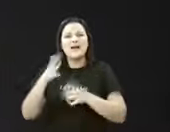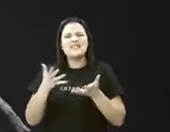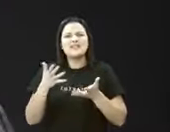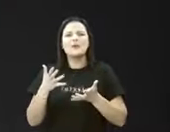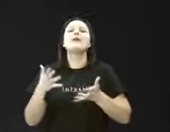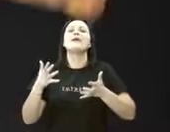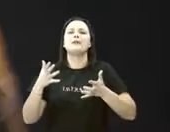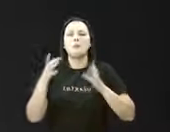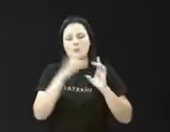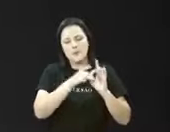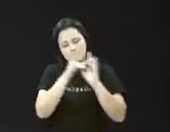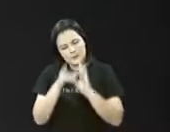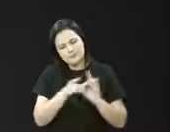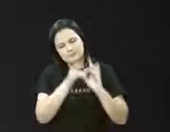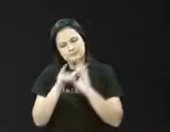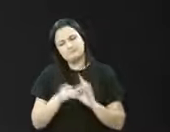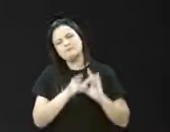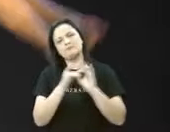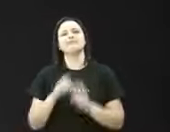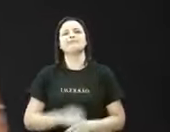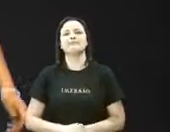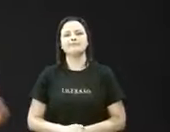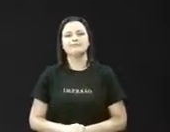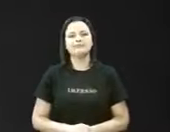Deus, irmão, minha vontade de sair correndo aqui.